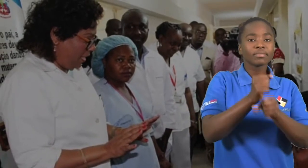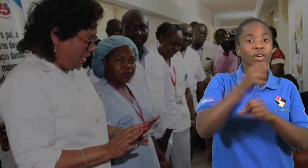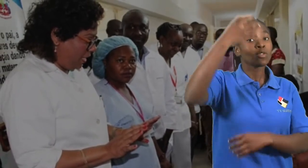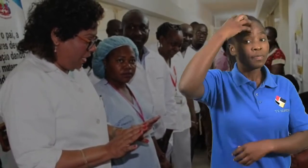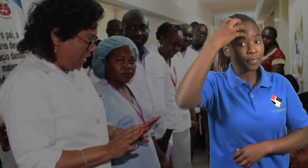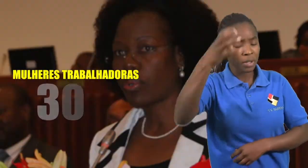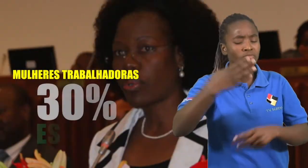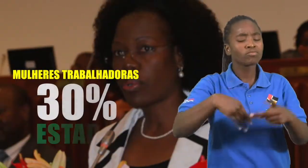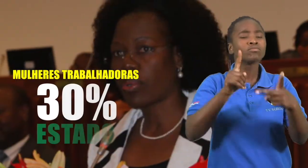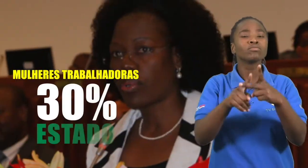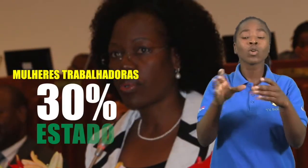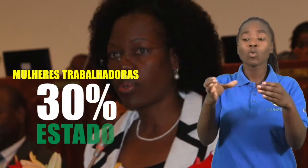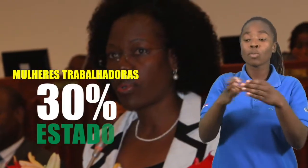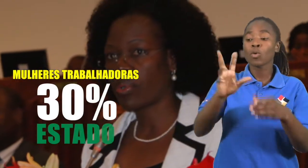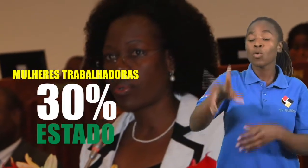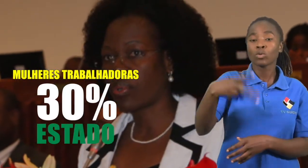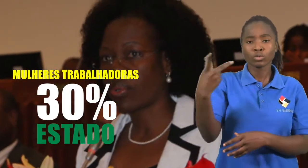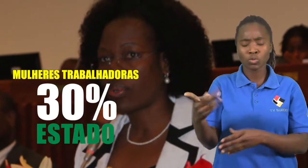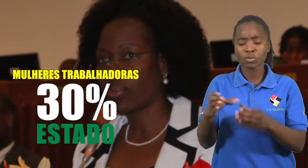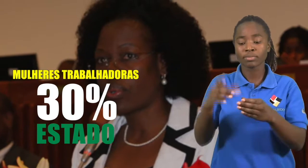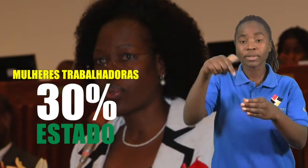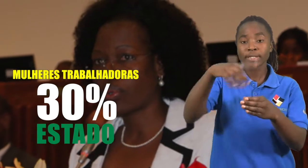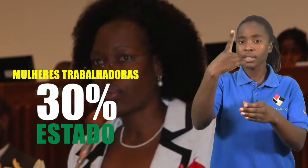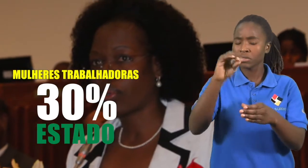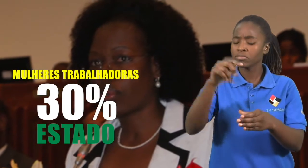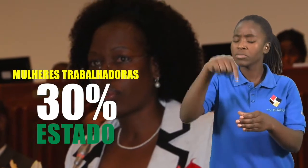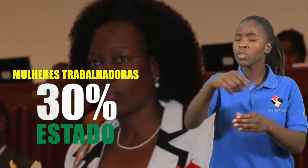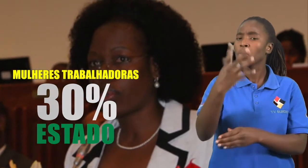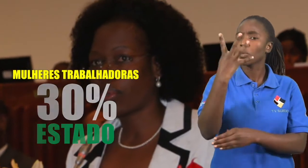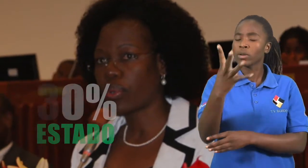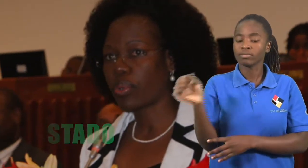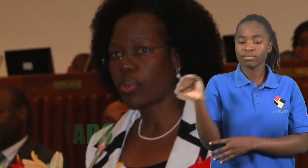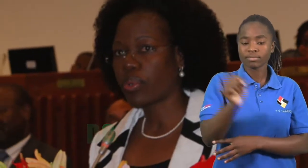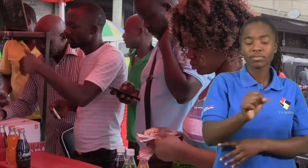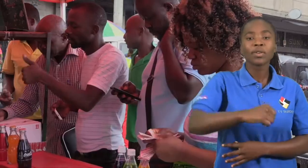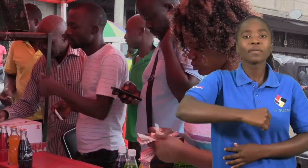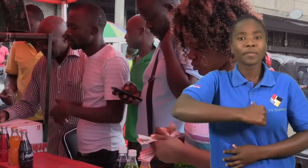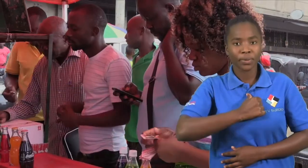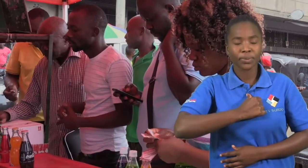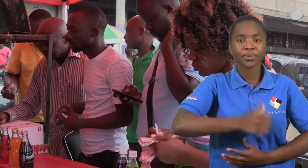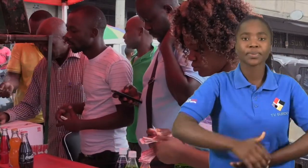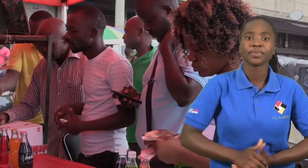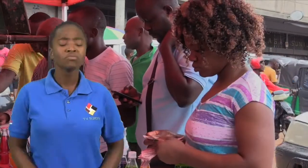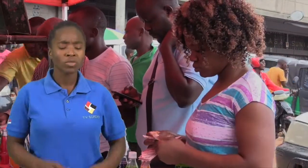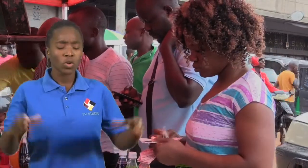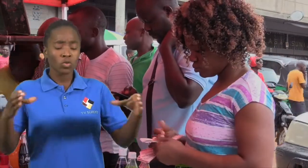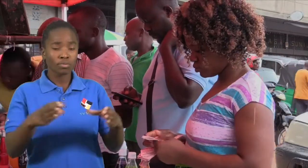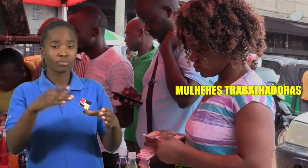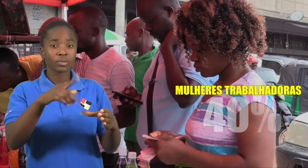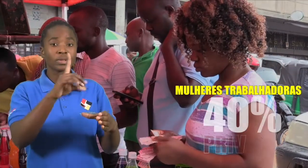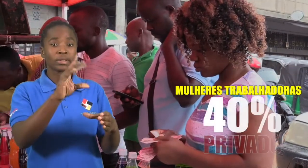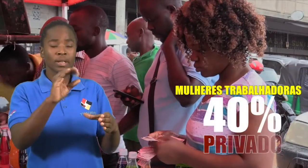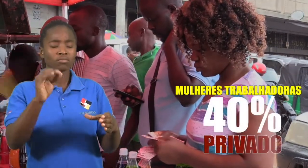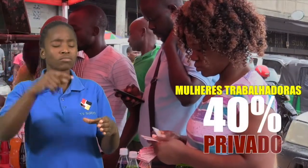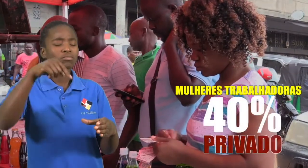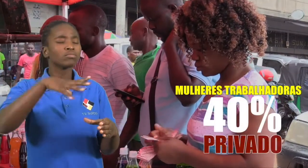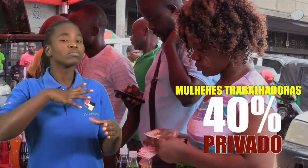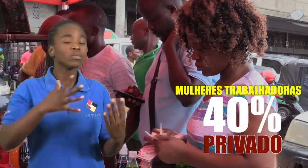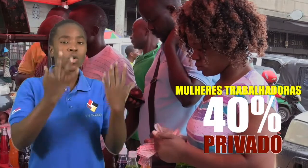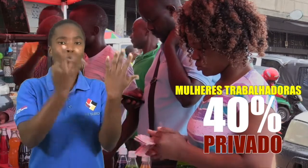acaso que 3 em cada 10 mulheres empregadas são absorvidas pelo Estado. E o setor privado